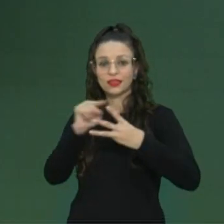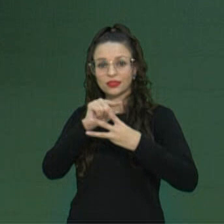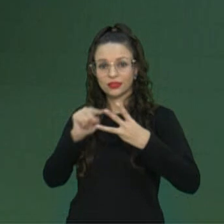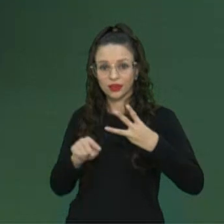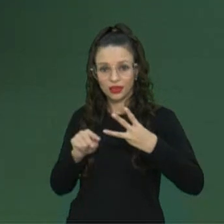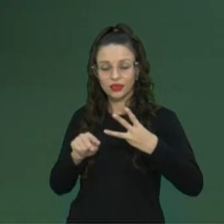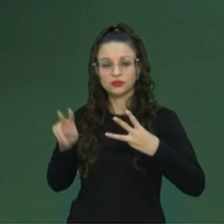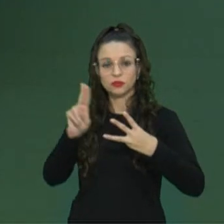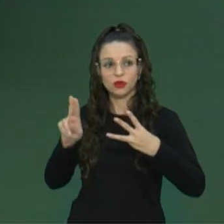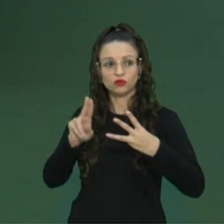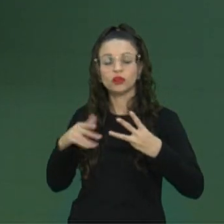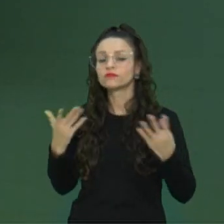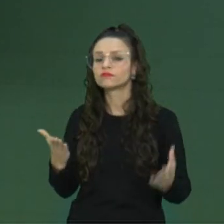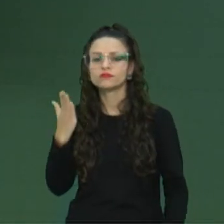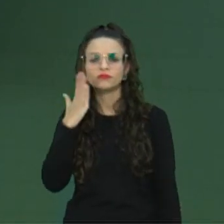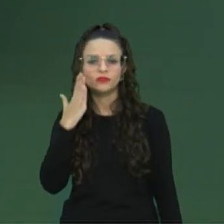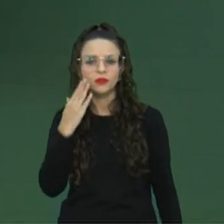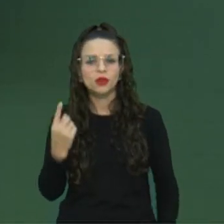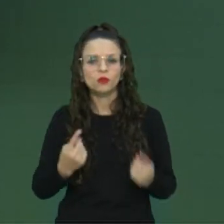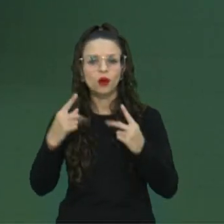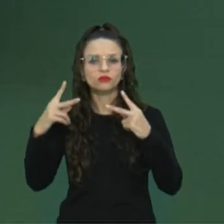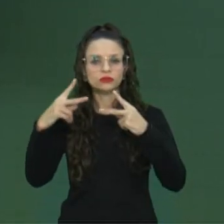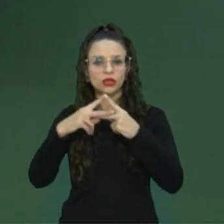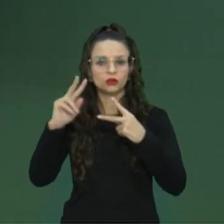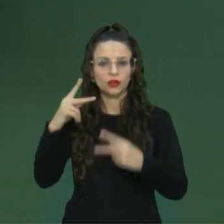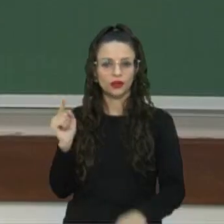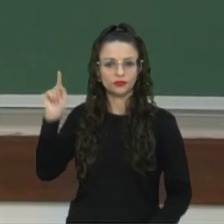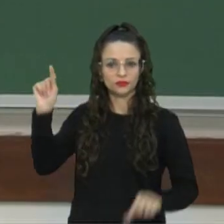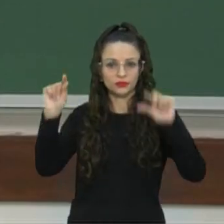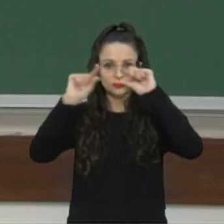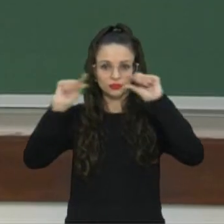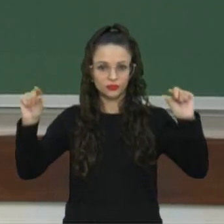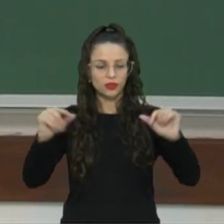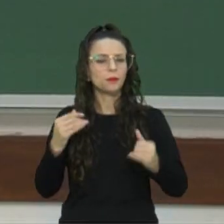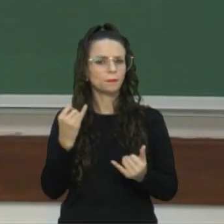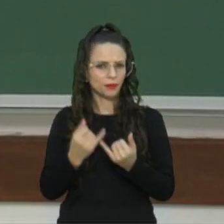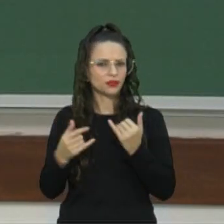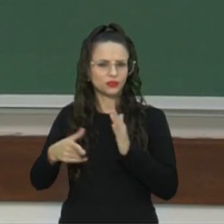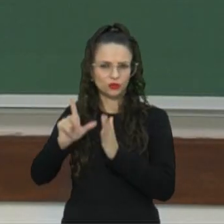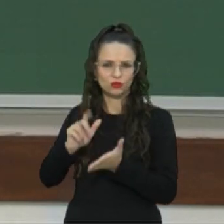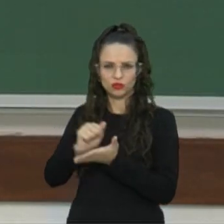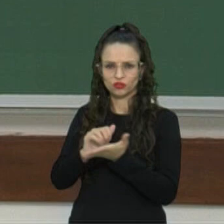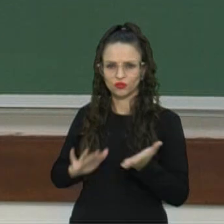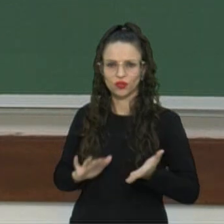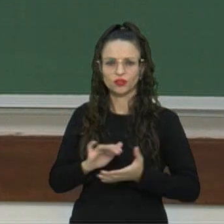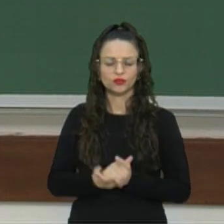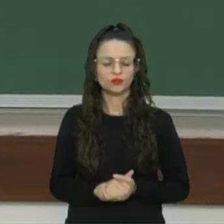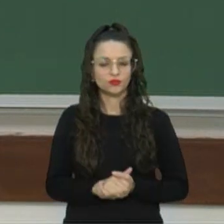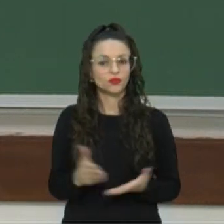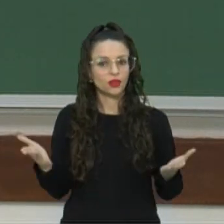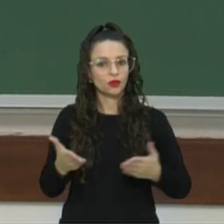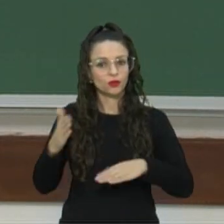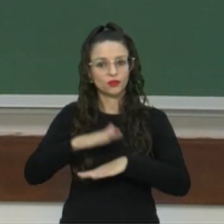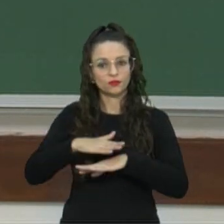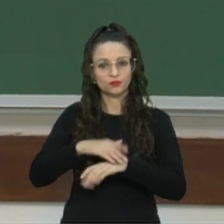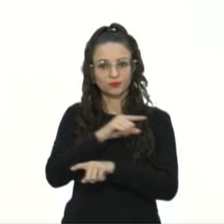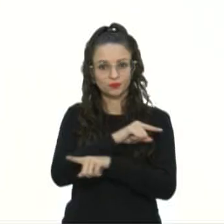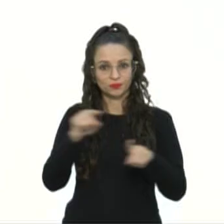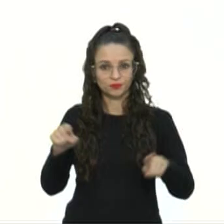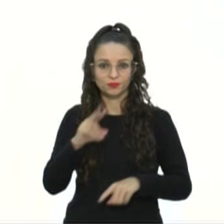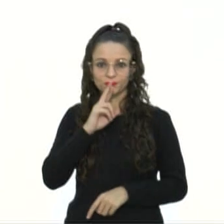para trabalhar e ele quer saber qual é o ΔH disso aqui, parecido com aquela que a gente fez juntos. Agora é com vocês.